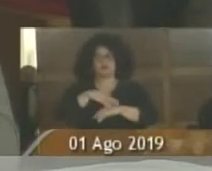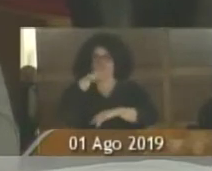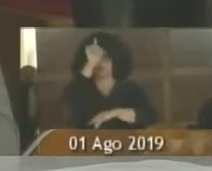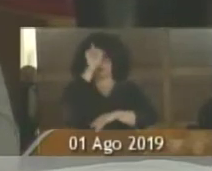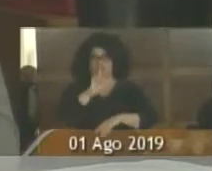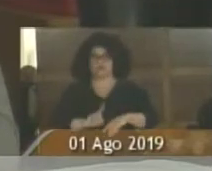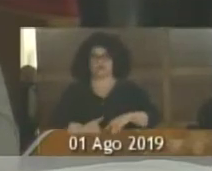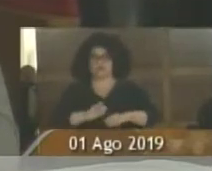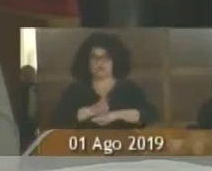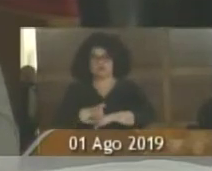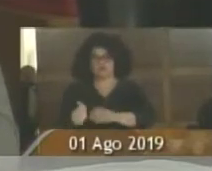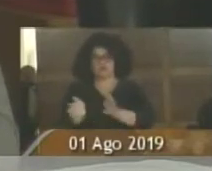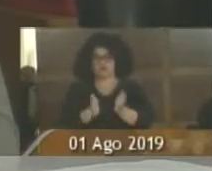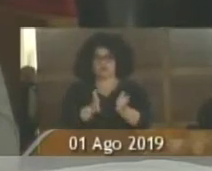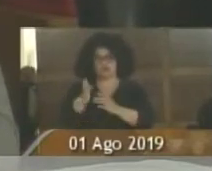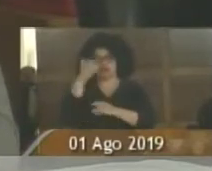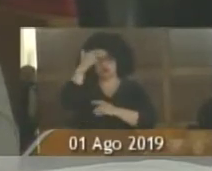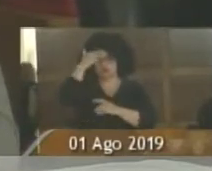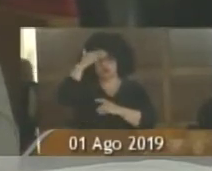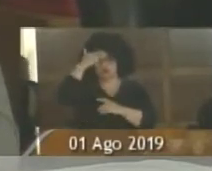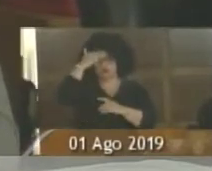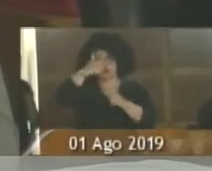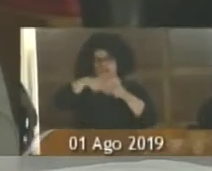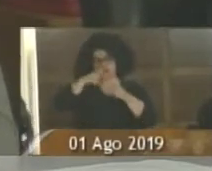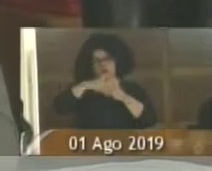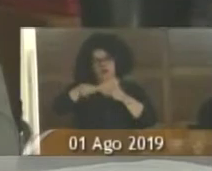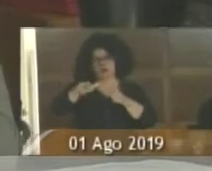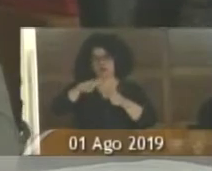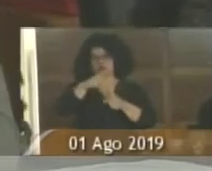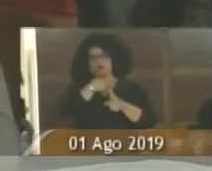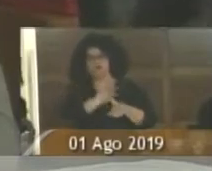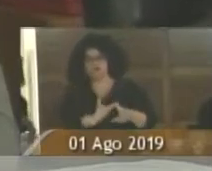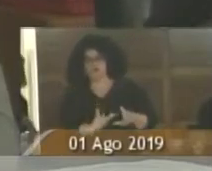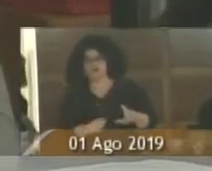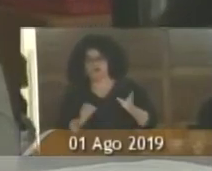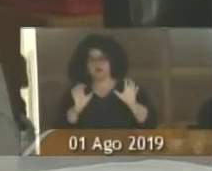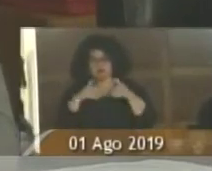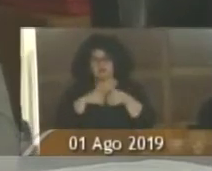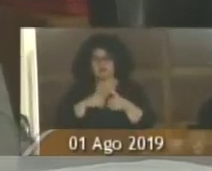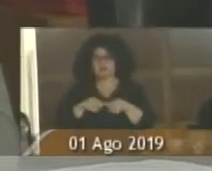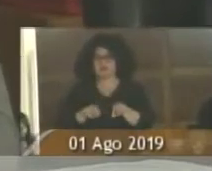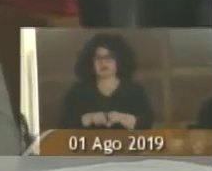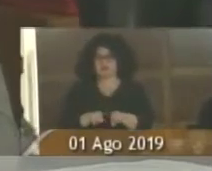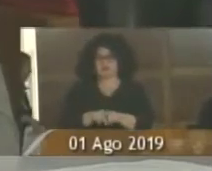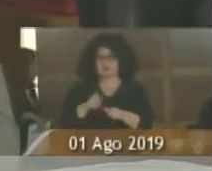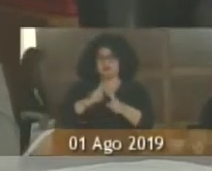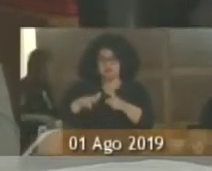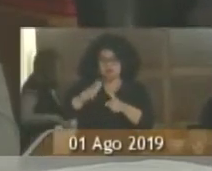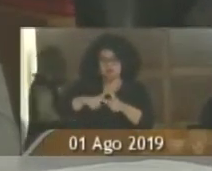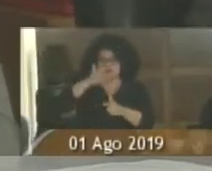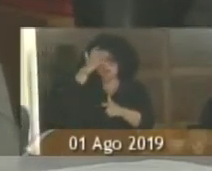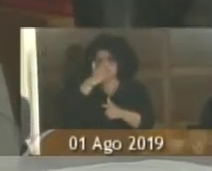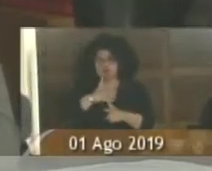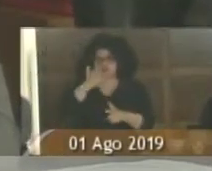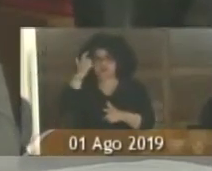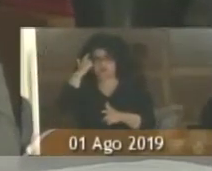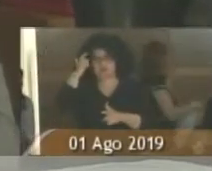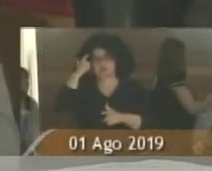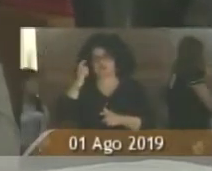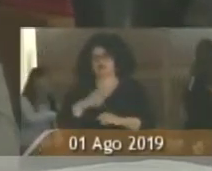ao Acesso à Saúde Mental ao Portador de Transtorno Depressivo e Outros de Intenso Sofrimento Psíquico e da Outras